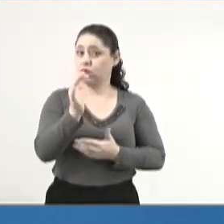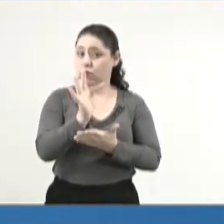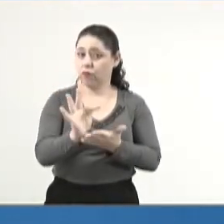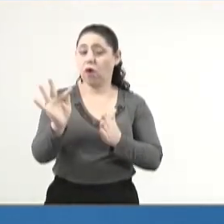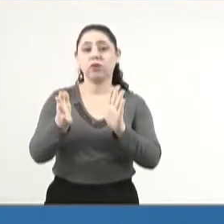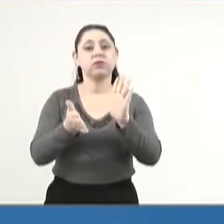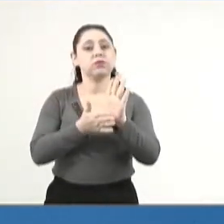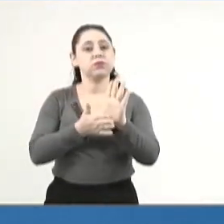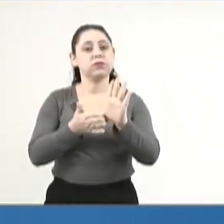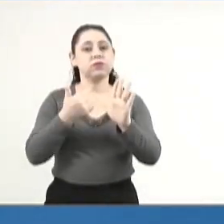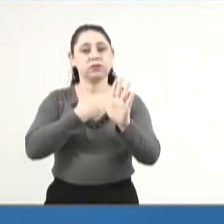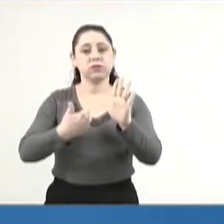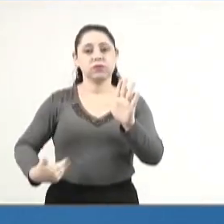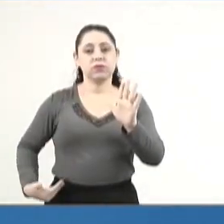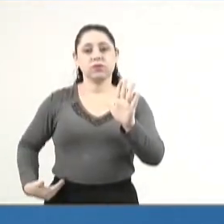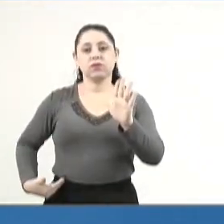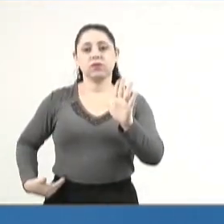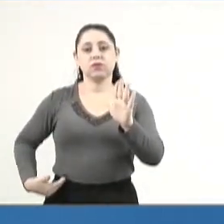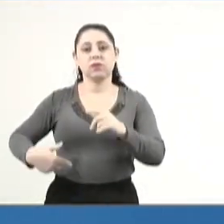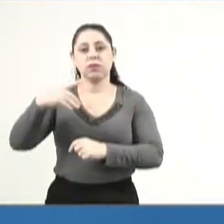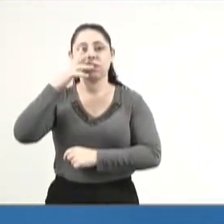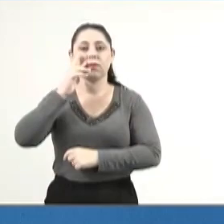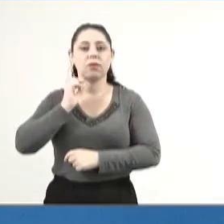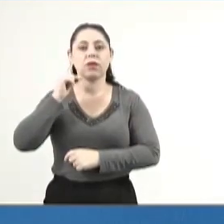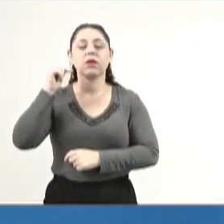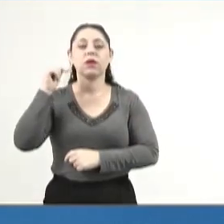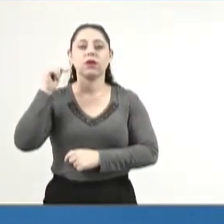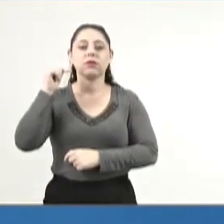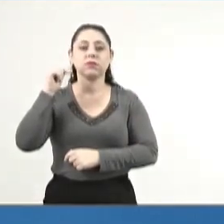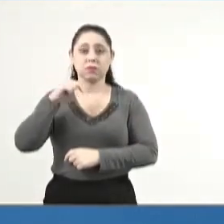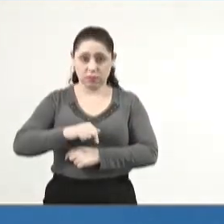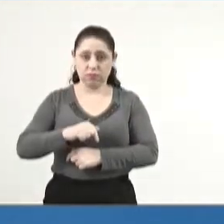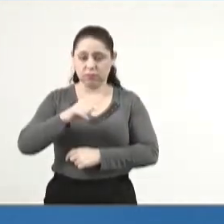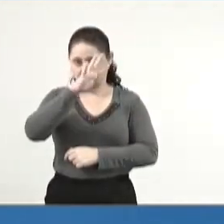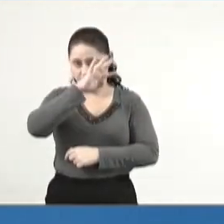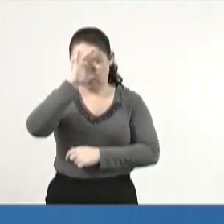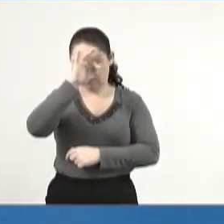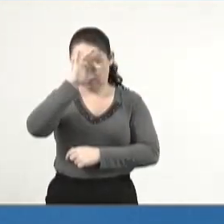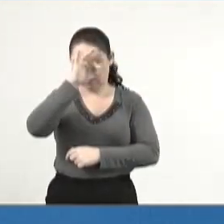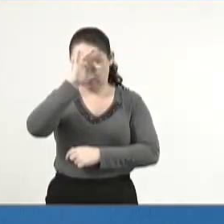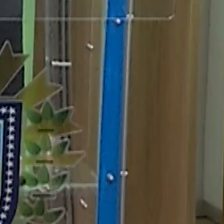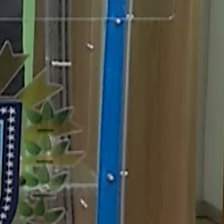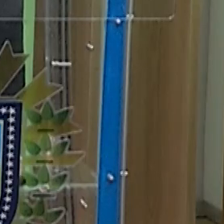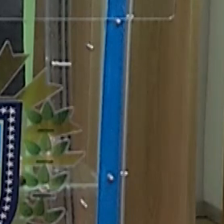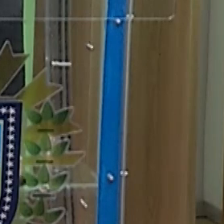por proposição do governador Eduardo Riedel, vai ser aqui no Mato Grosso do Sul.